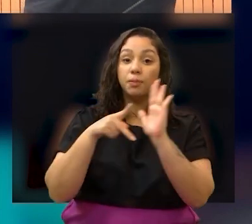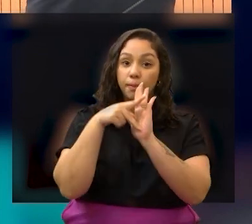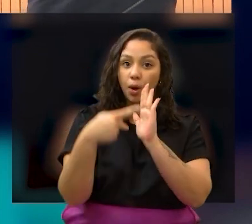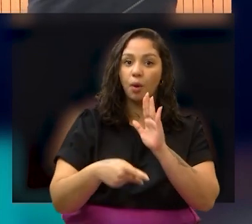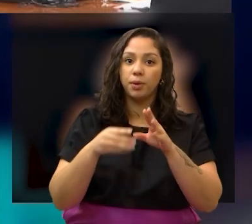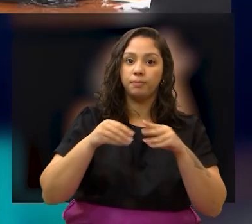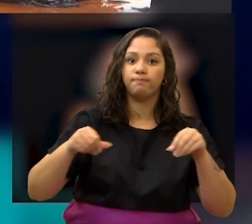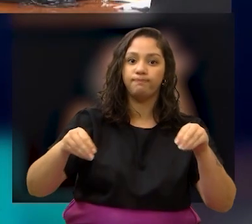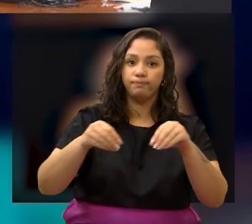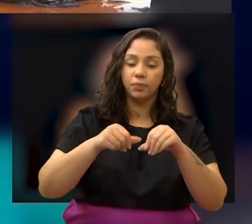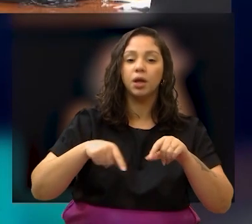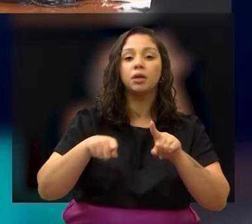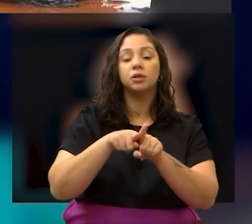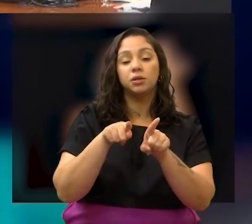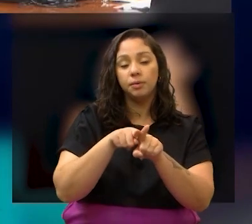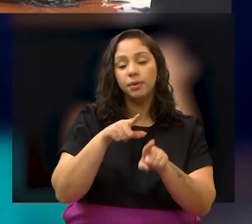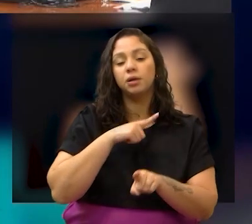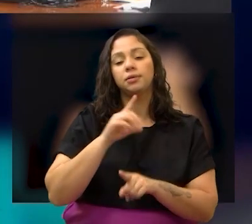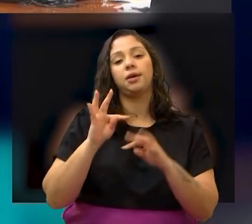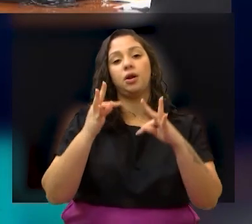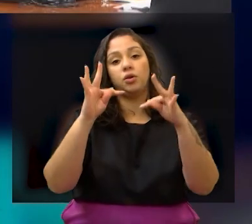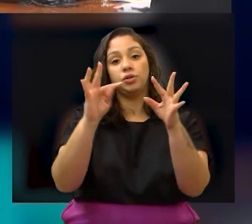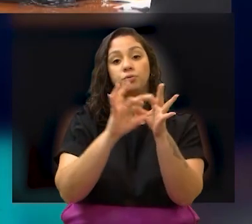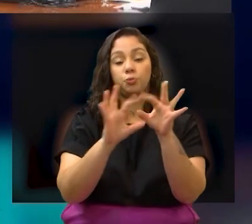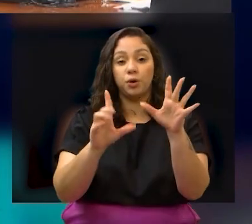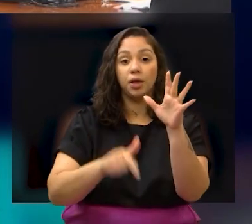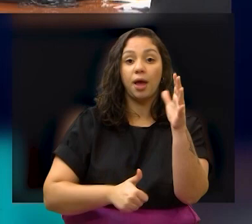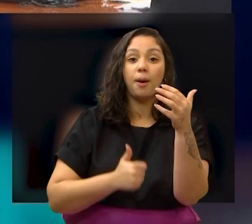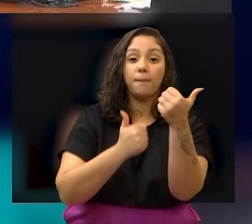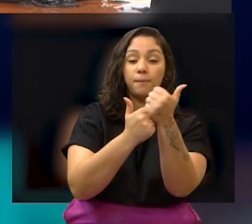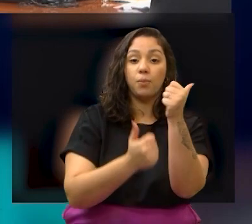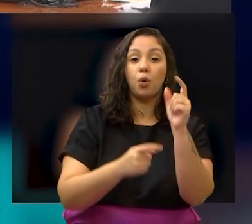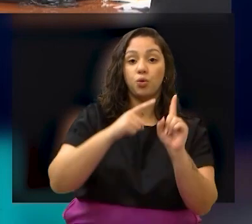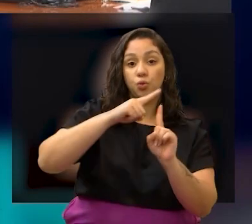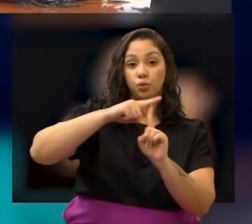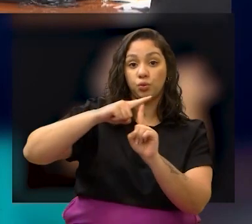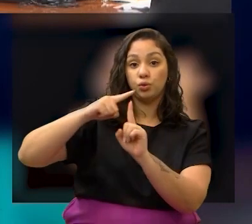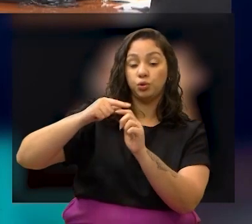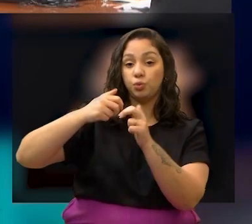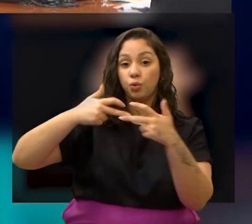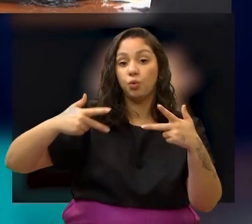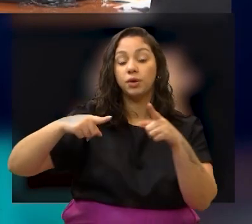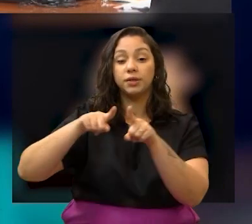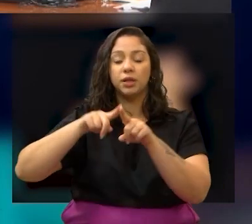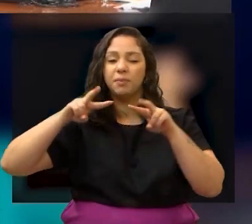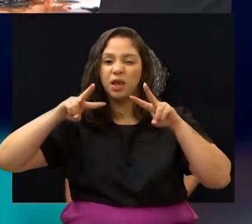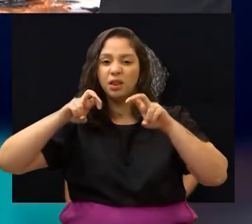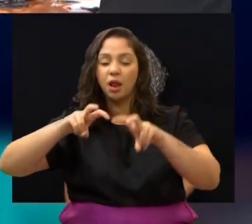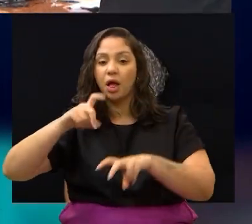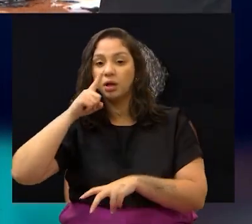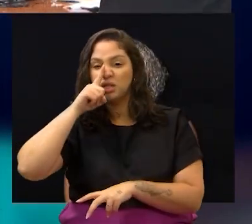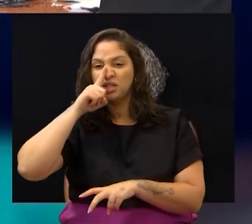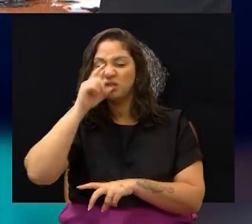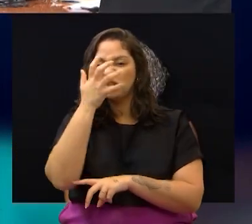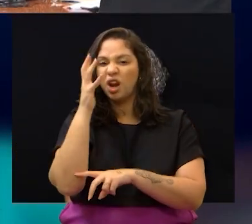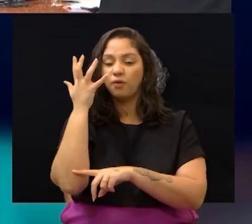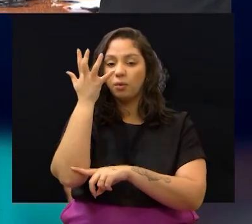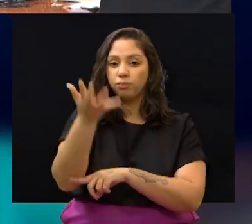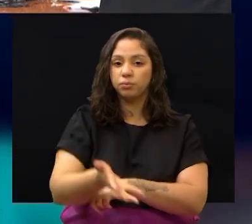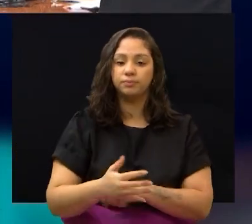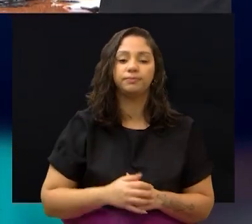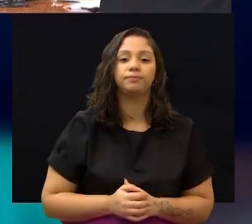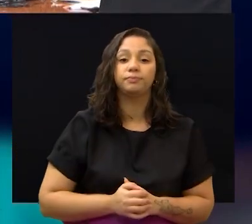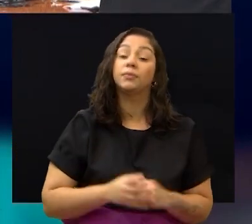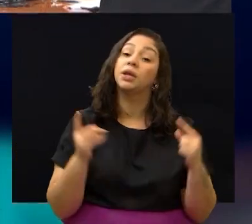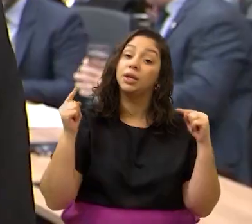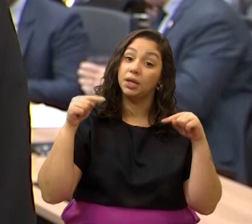nativas também esteve em pauta, além do assunto tecnologias disponíveis para o apoio a inventários arbóreos e análises de risco de